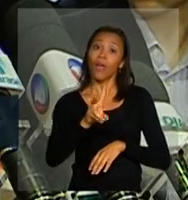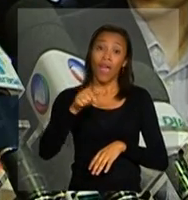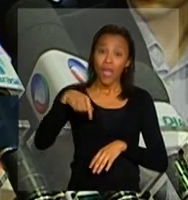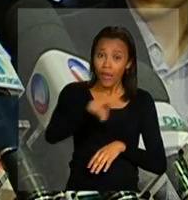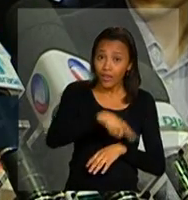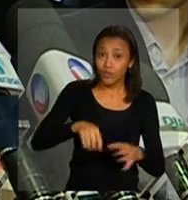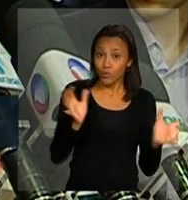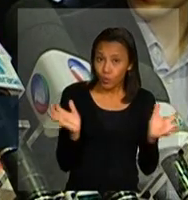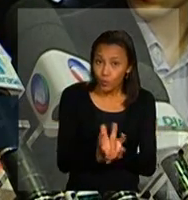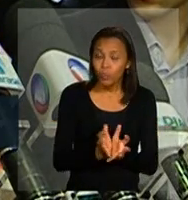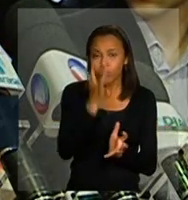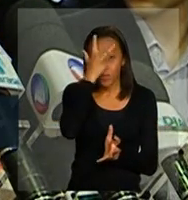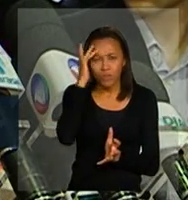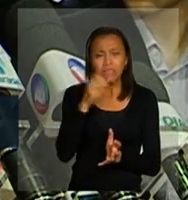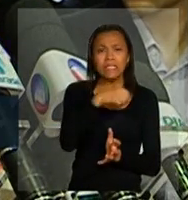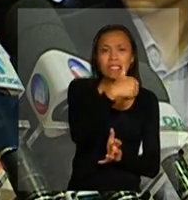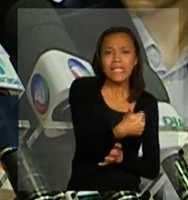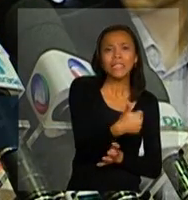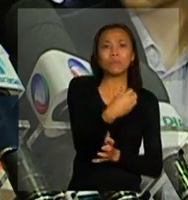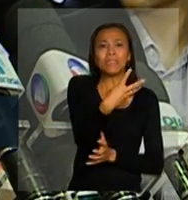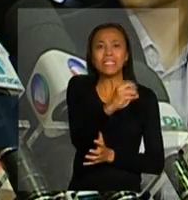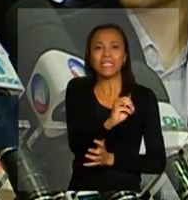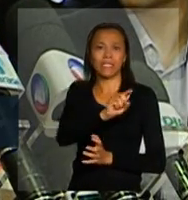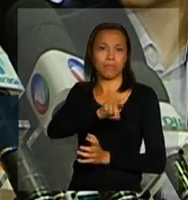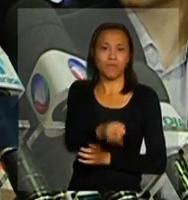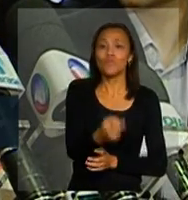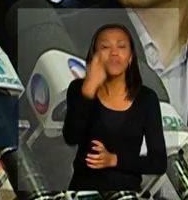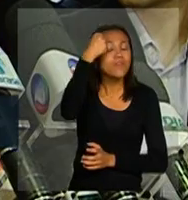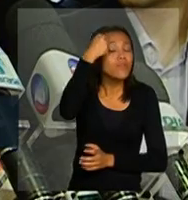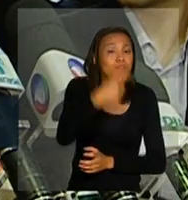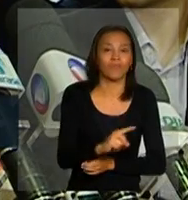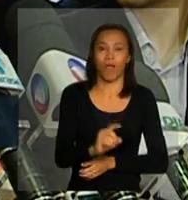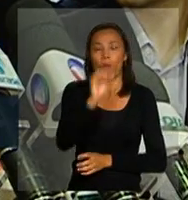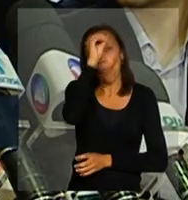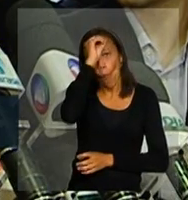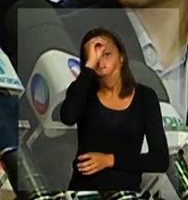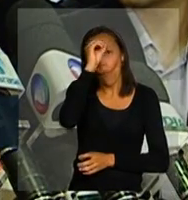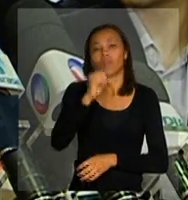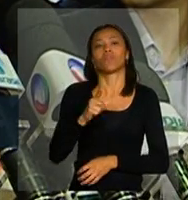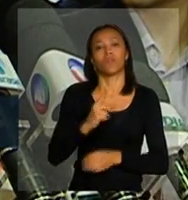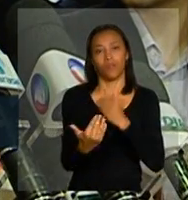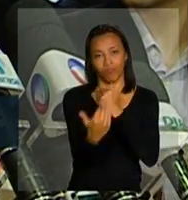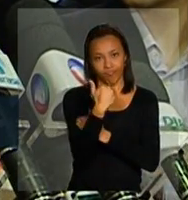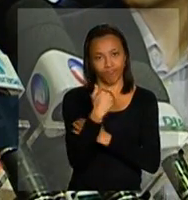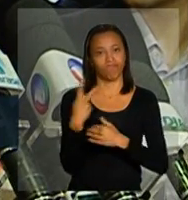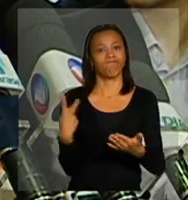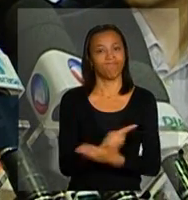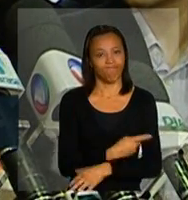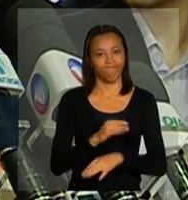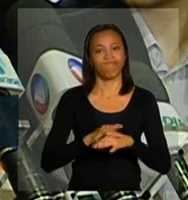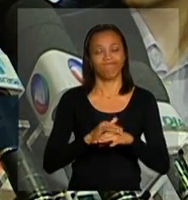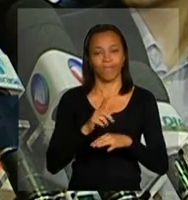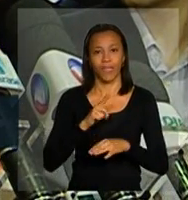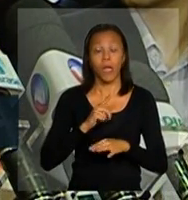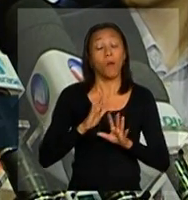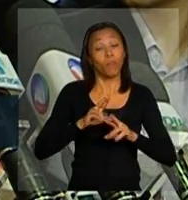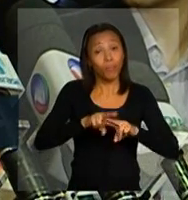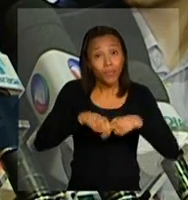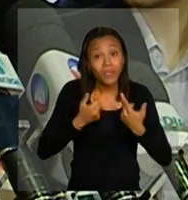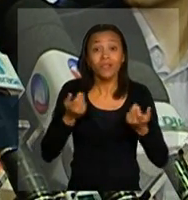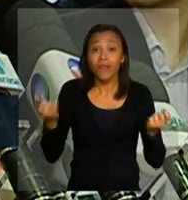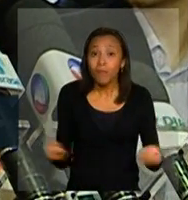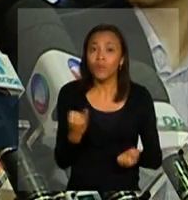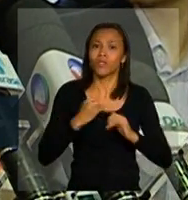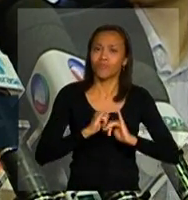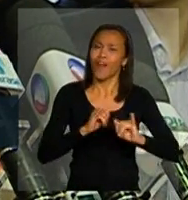população, cerca de 130 mil não sabe que está infectado. Por isso, a importância de aproveitar essa mobilização para ir lá e